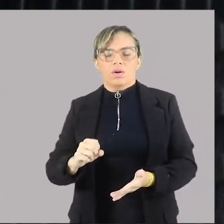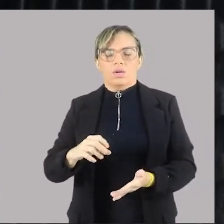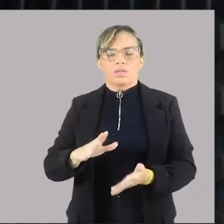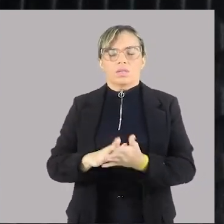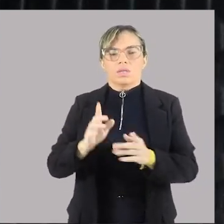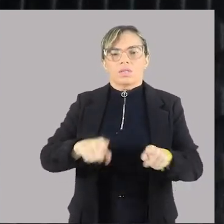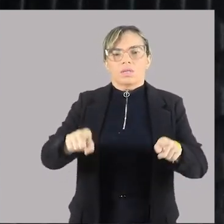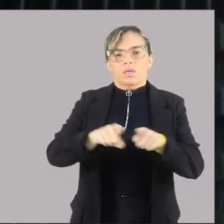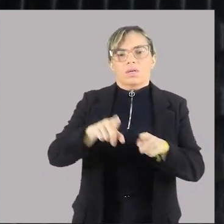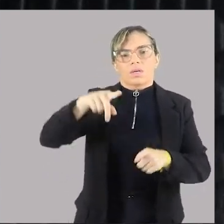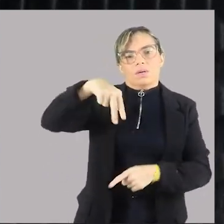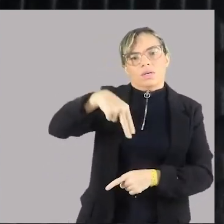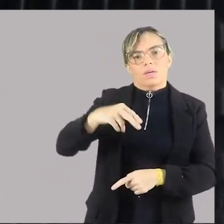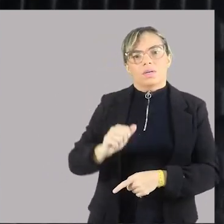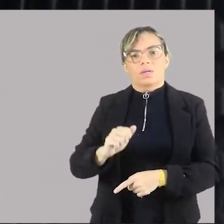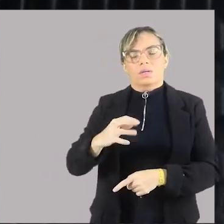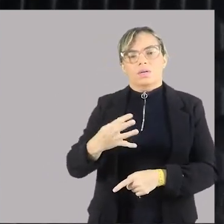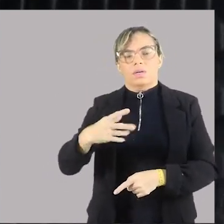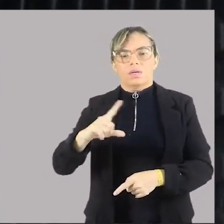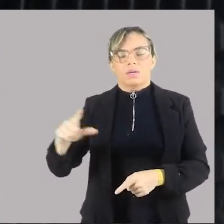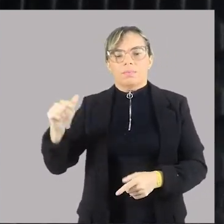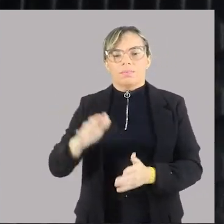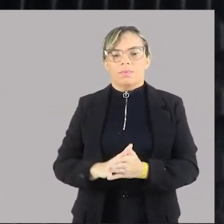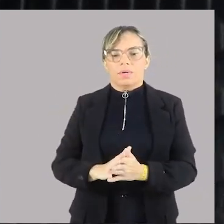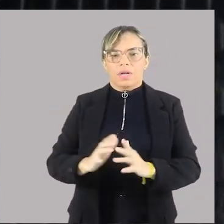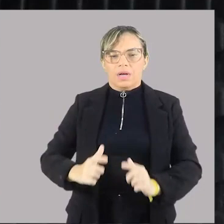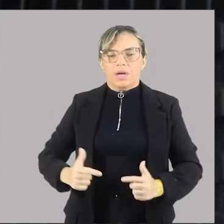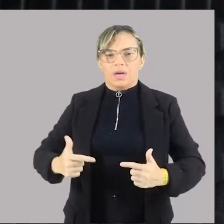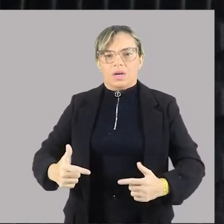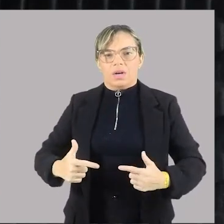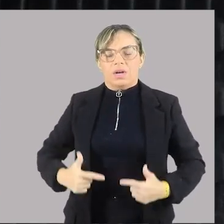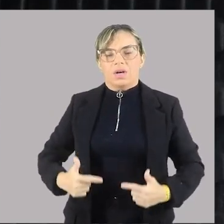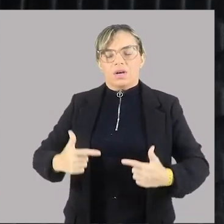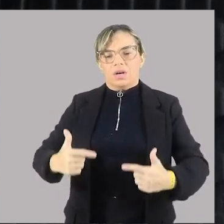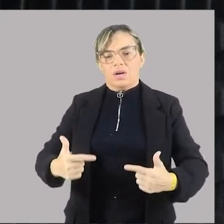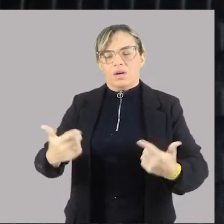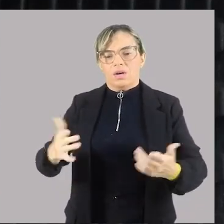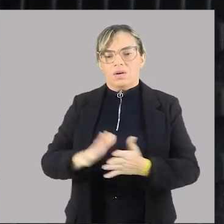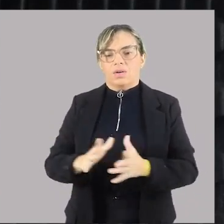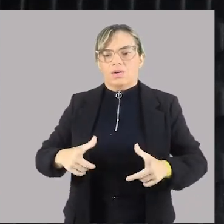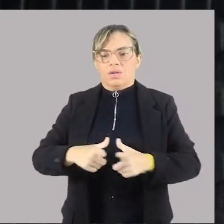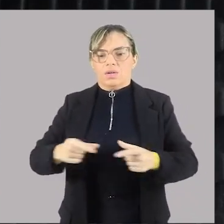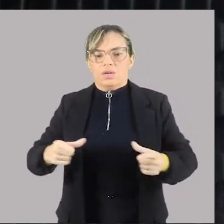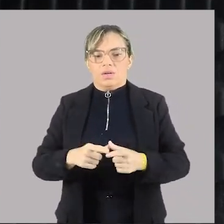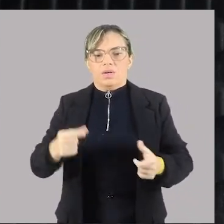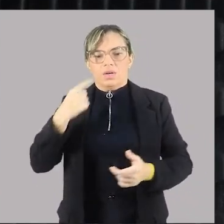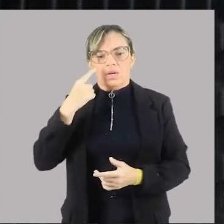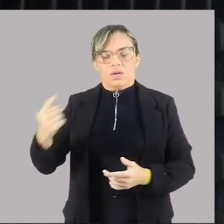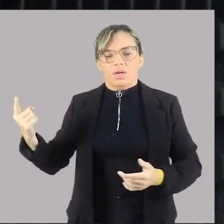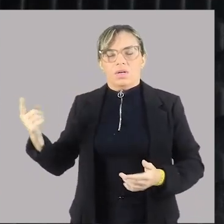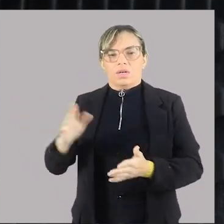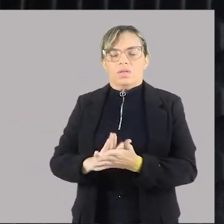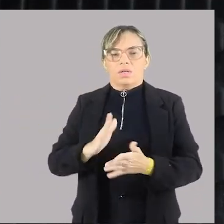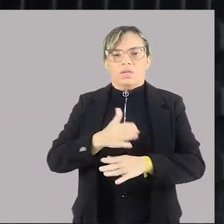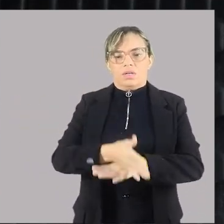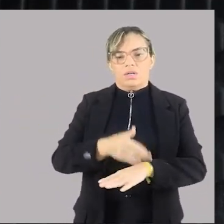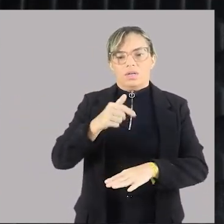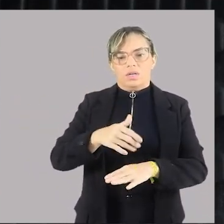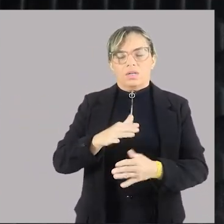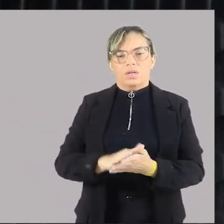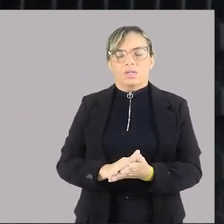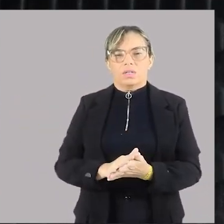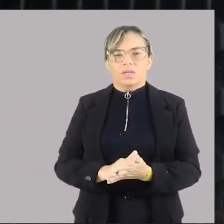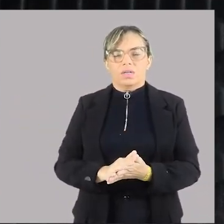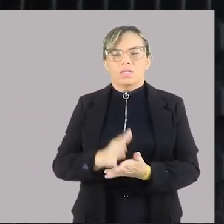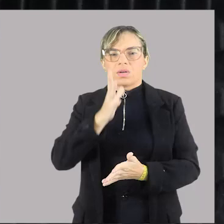Guerra Mundial. E aí você tem a entrada tardia, né? Porque a guerra começa em 1939, a decisão de Vargas